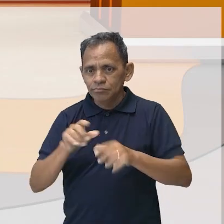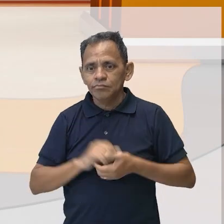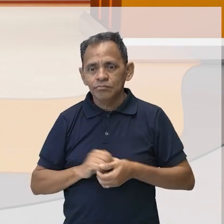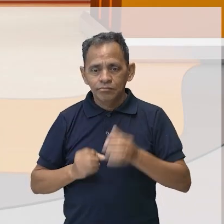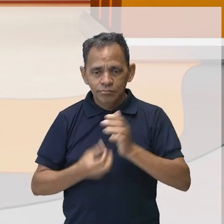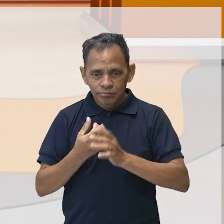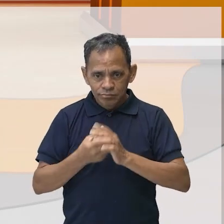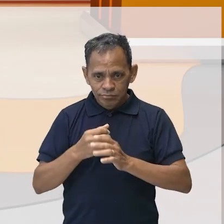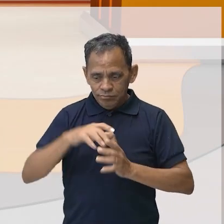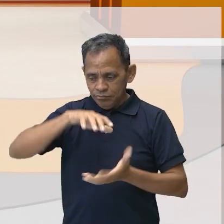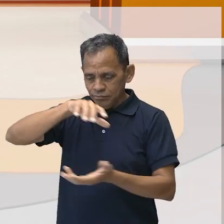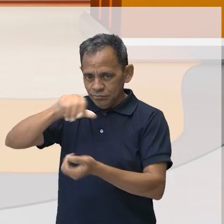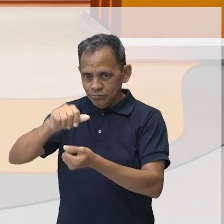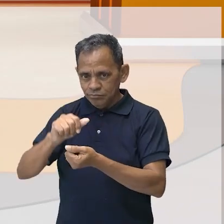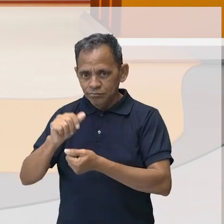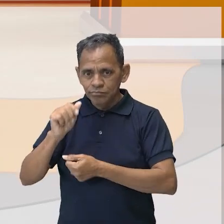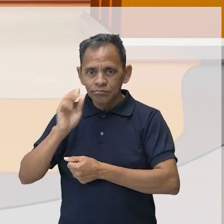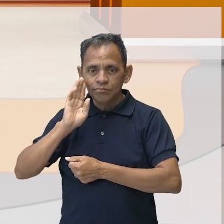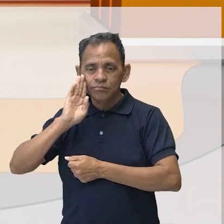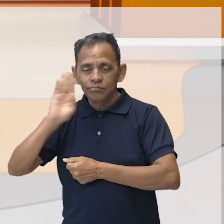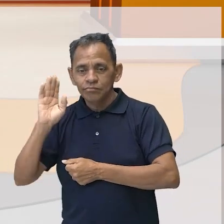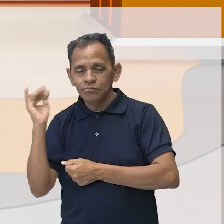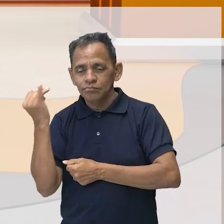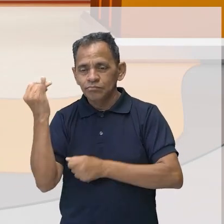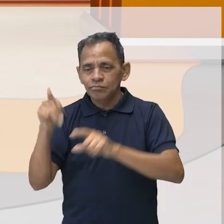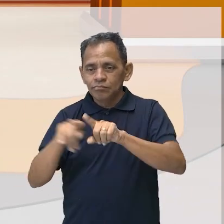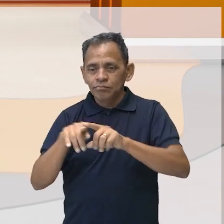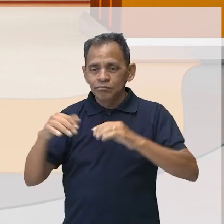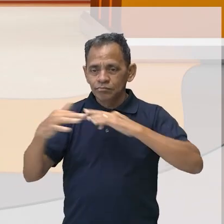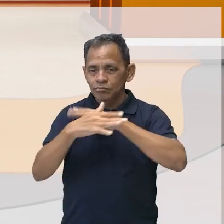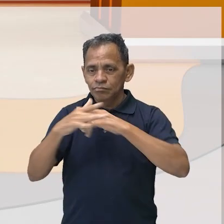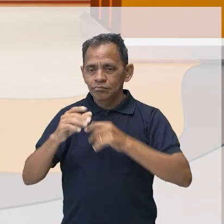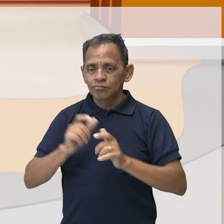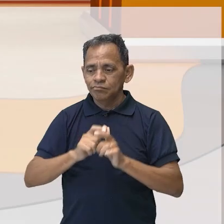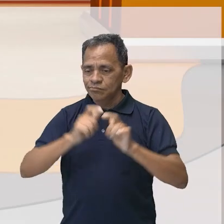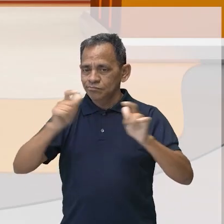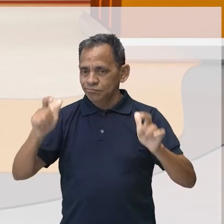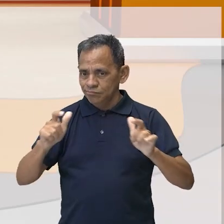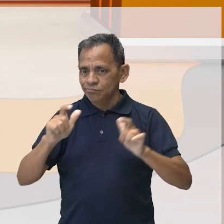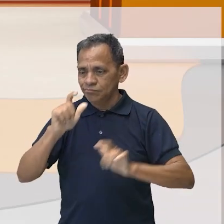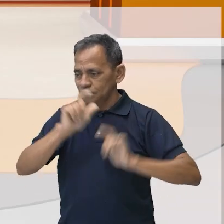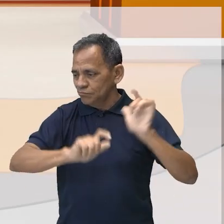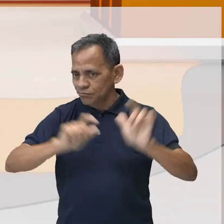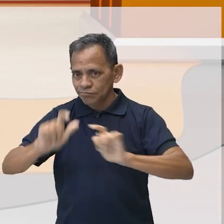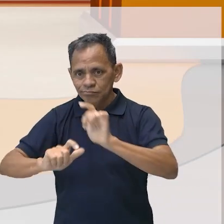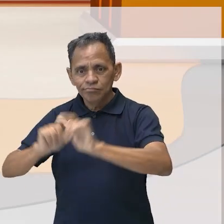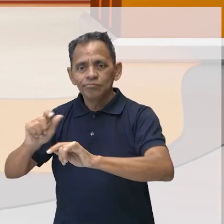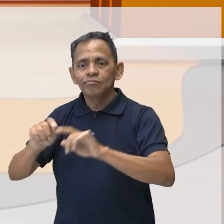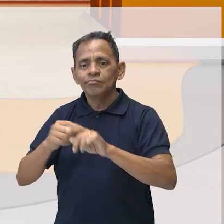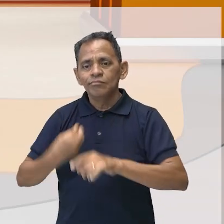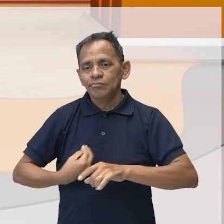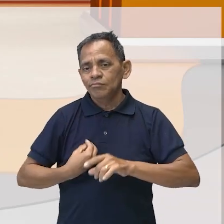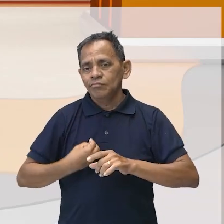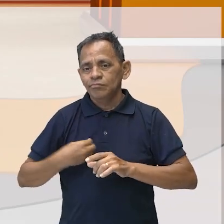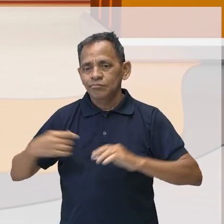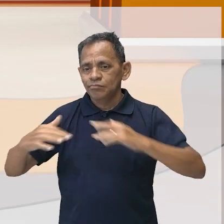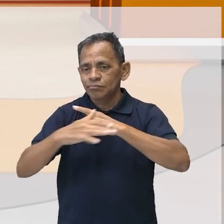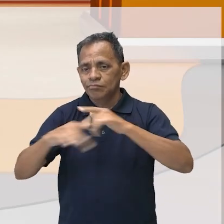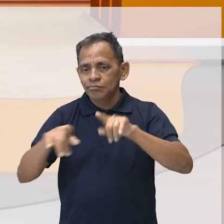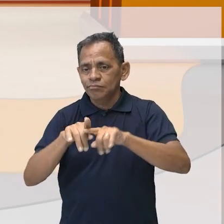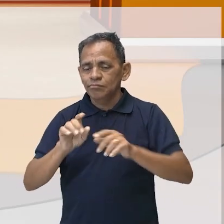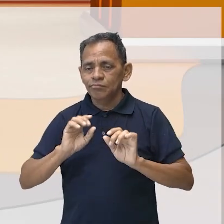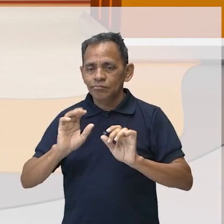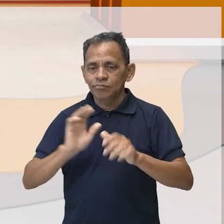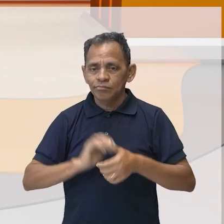que é predominantemente urbano, com a maior parte da população vivendo em cidades. Então, quando mais de 50% da